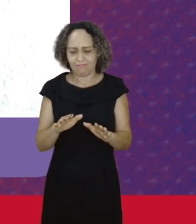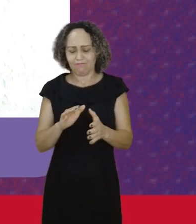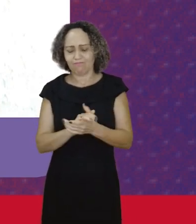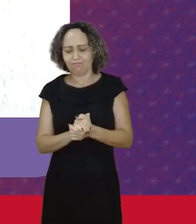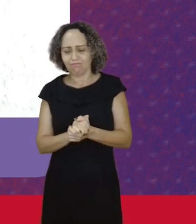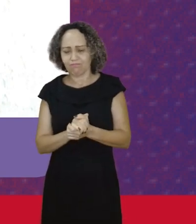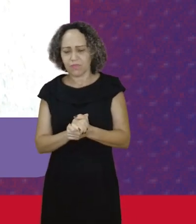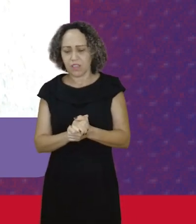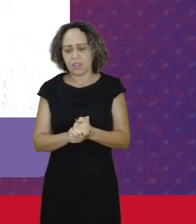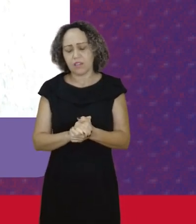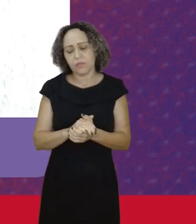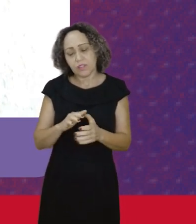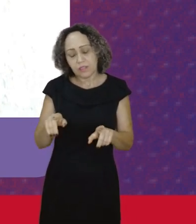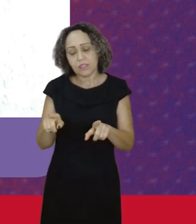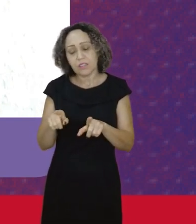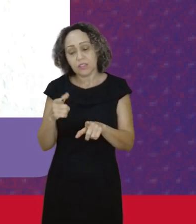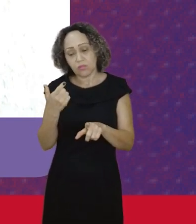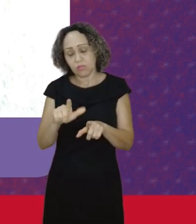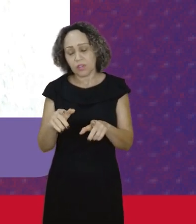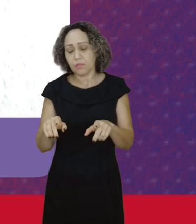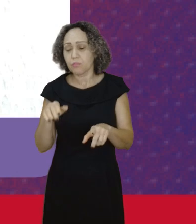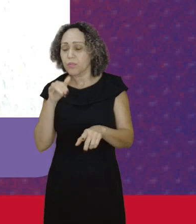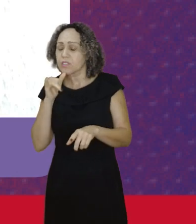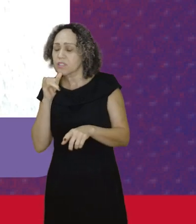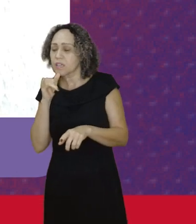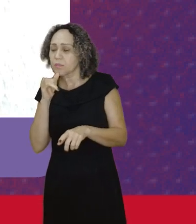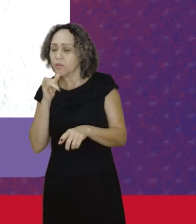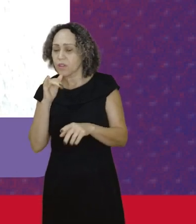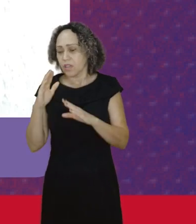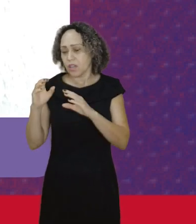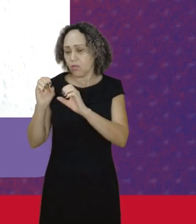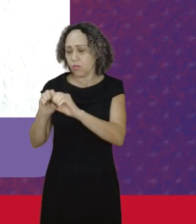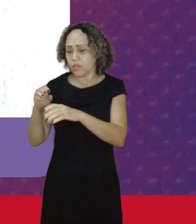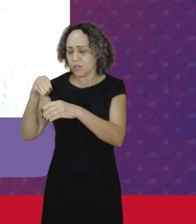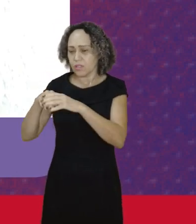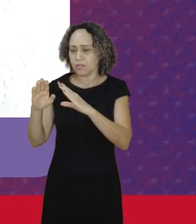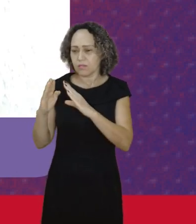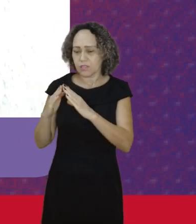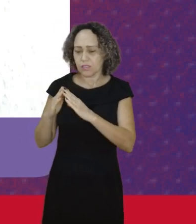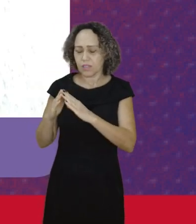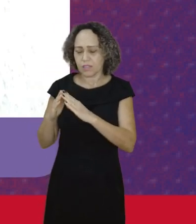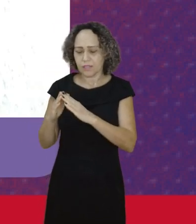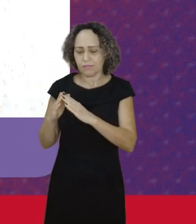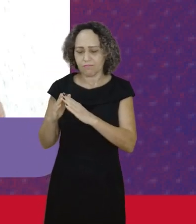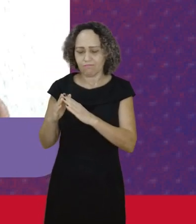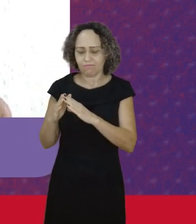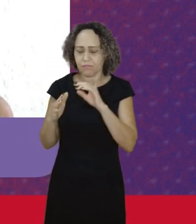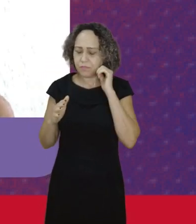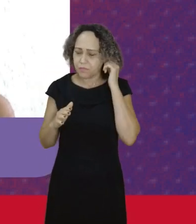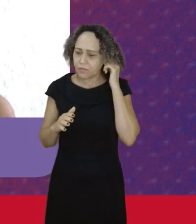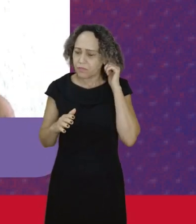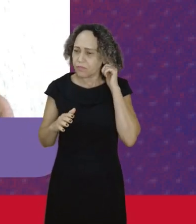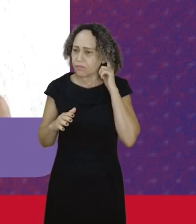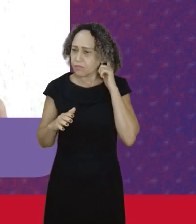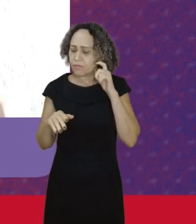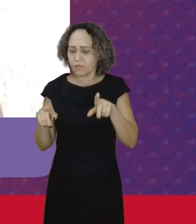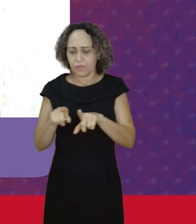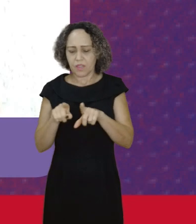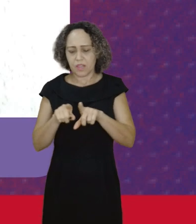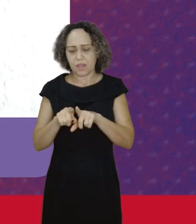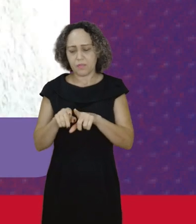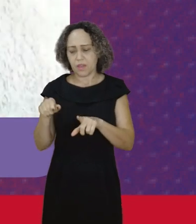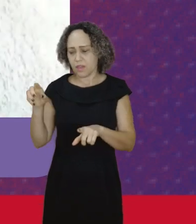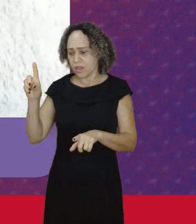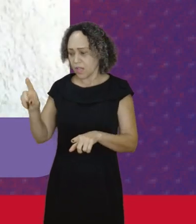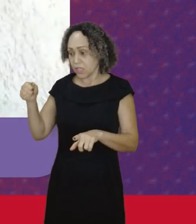E coloca a questão da sexualidade e do gênero como assuntos que não devem ser debatidos. Daí